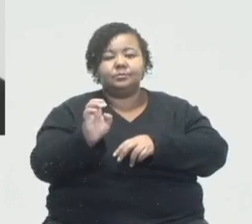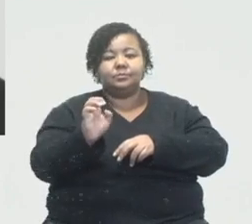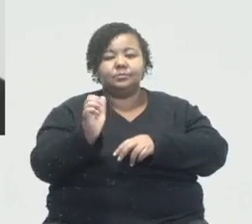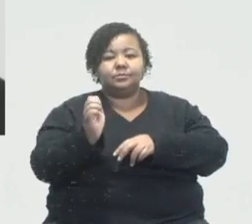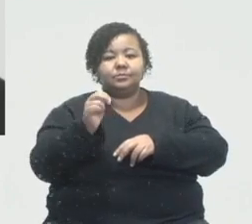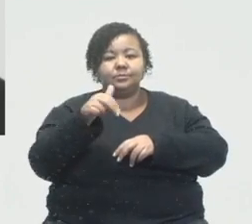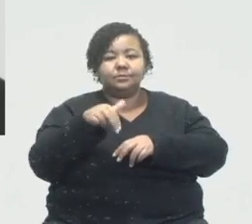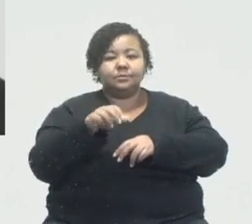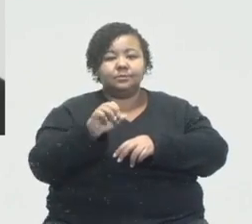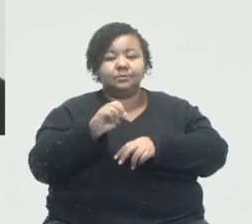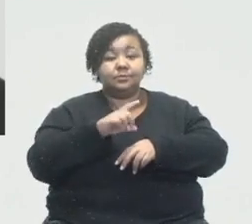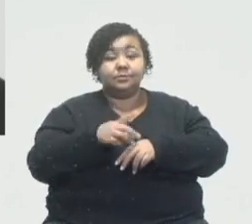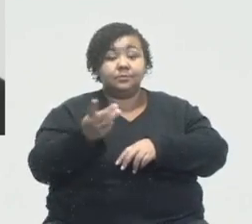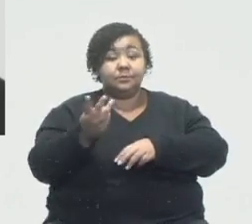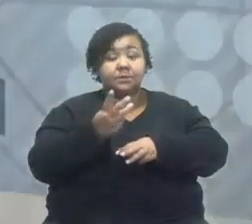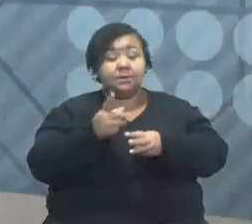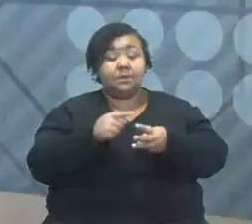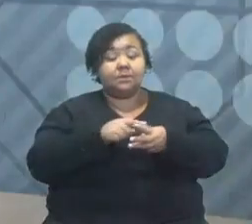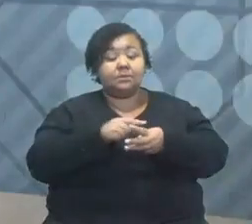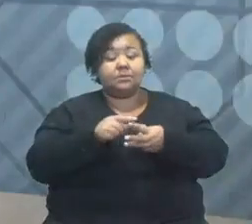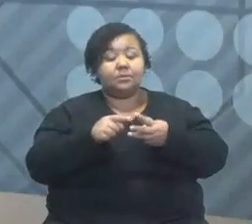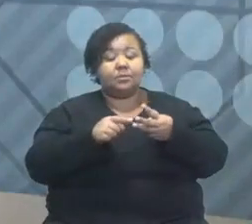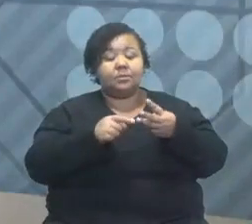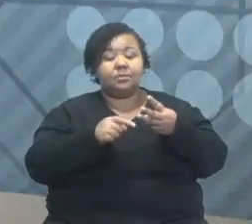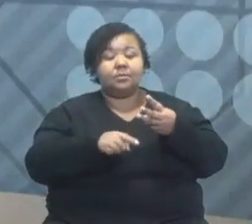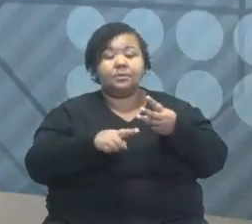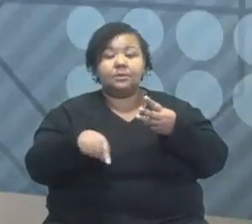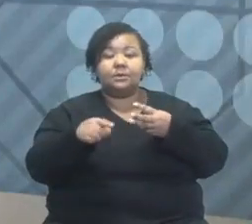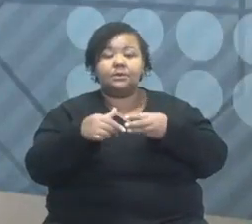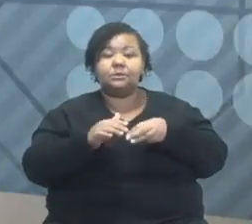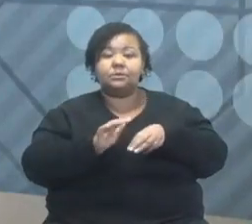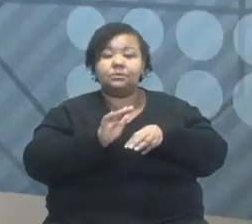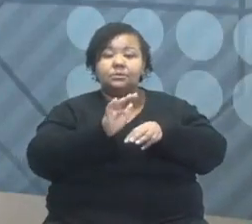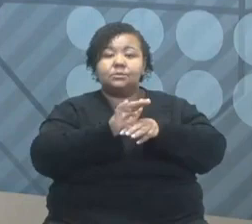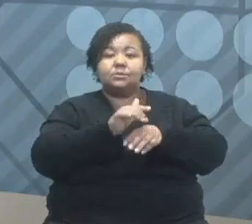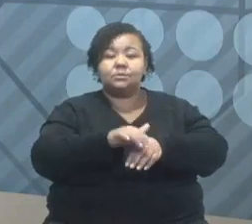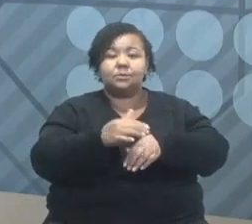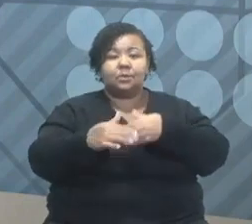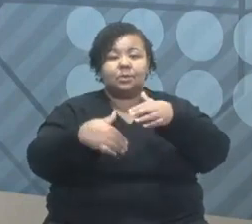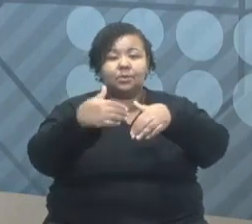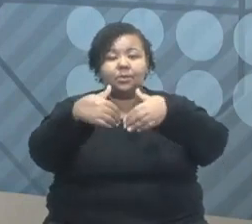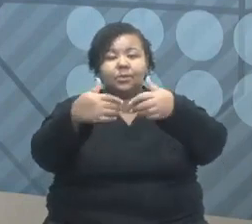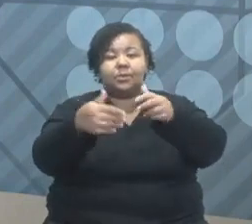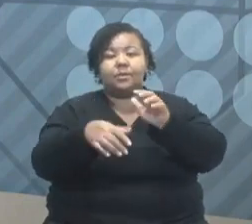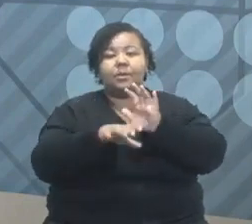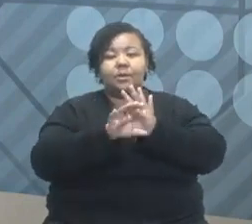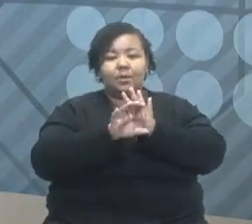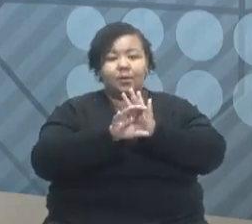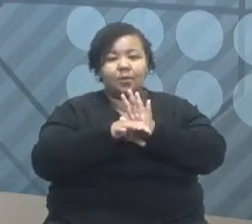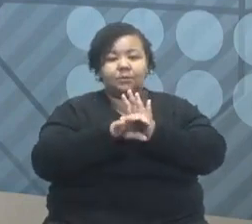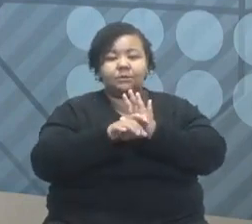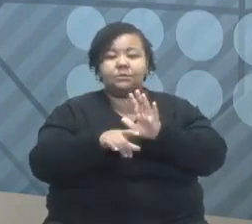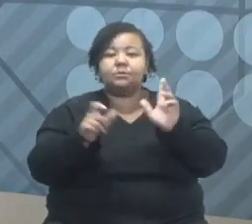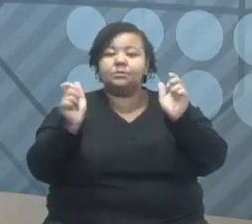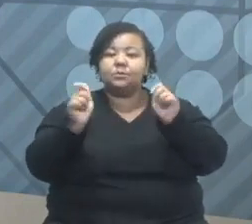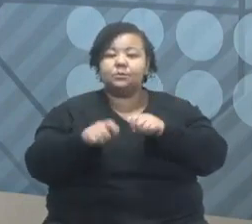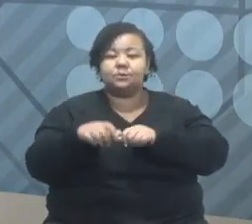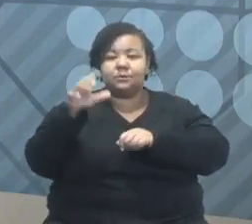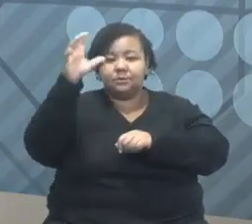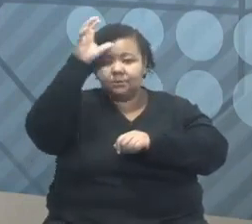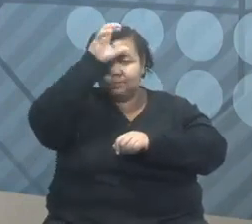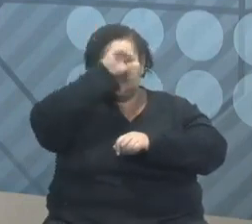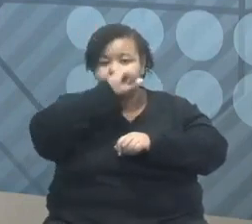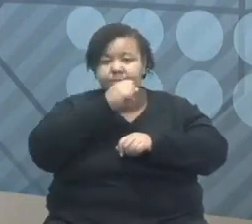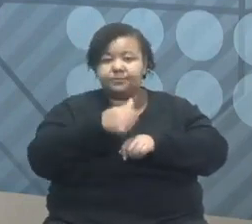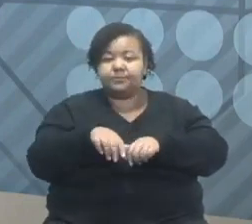trouxe apenas esses, que eles têm uma contribuição no seu desenvolvimento desse conceito. Ele possibilita a compreensão e a